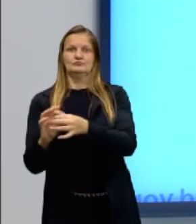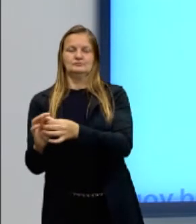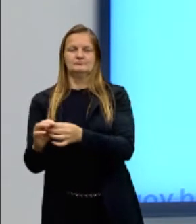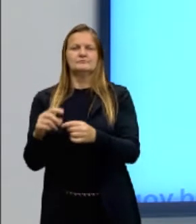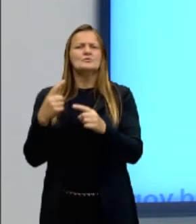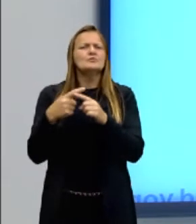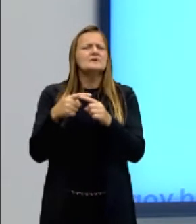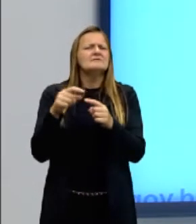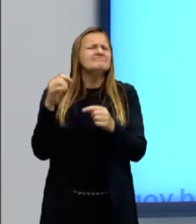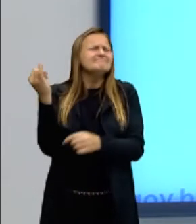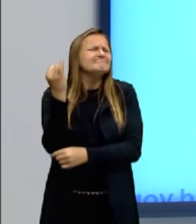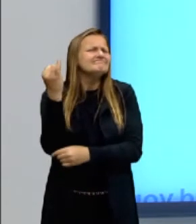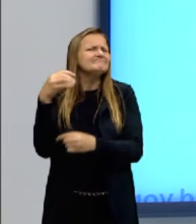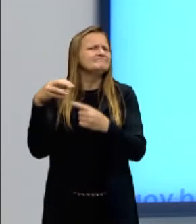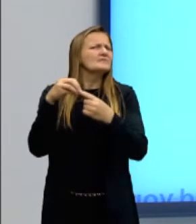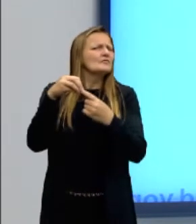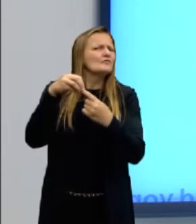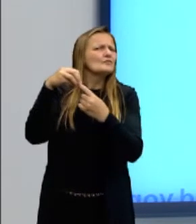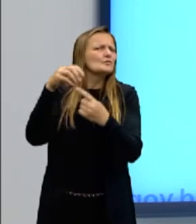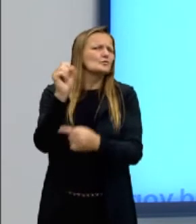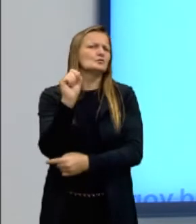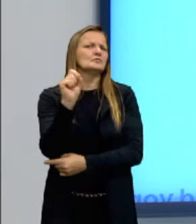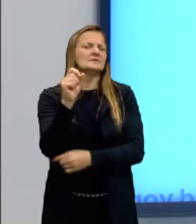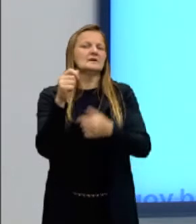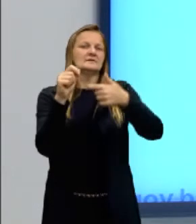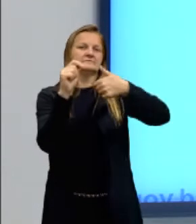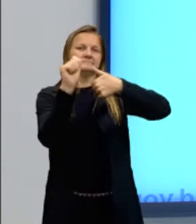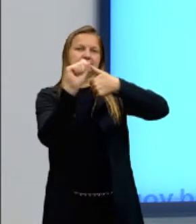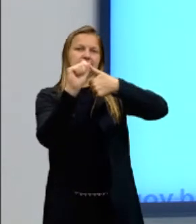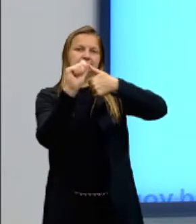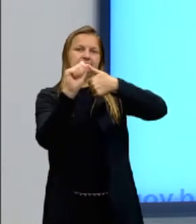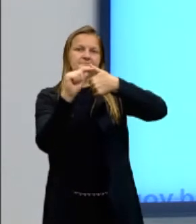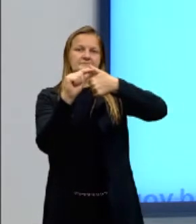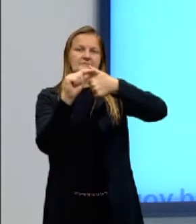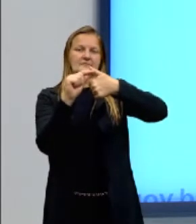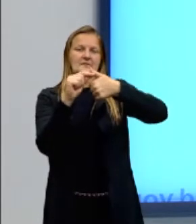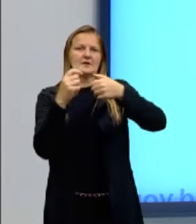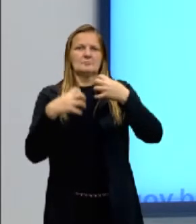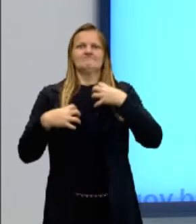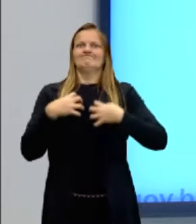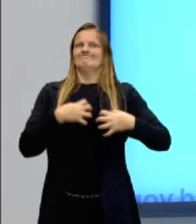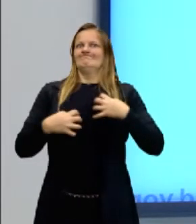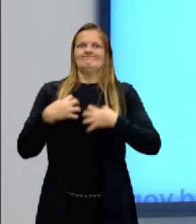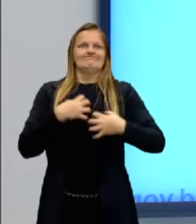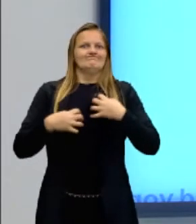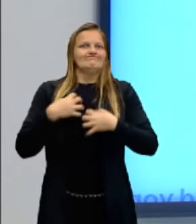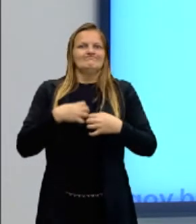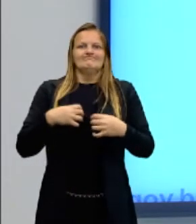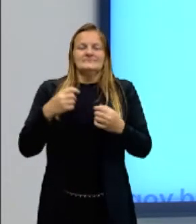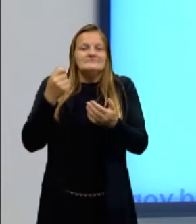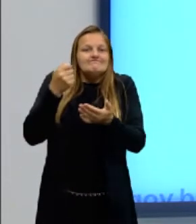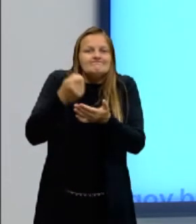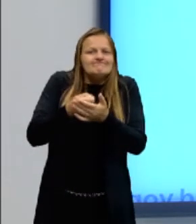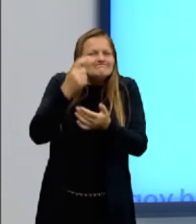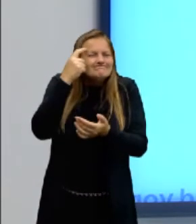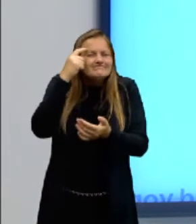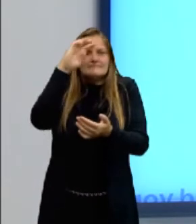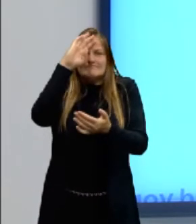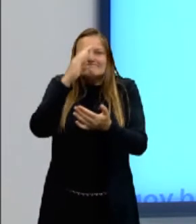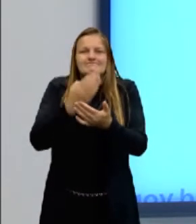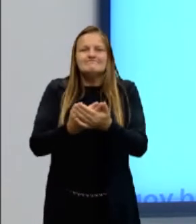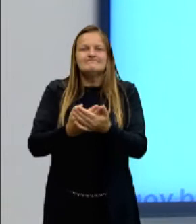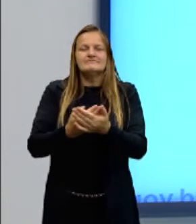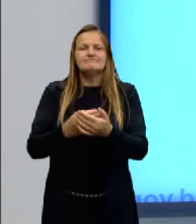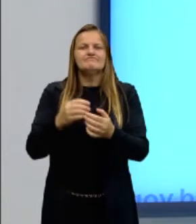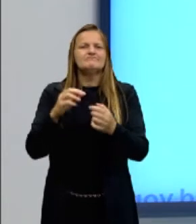fundamento desse lirismo é letra a a angústia alimentada pela constatação da